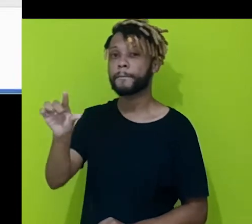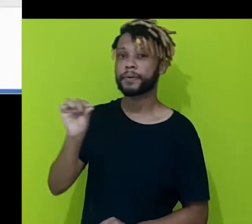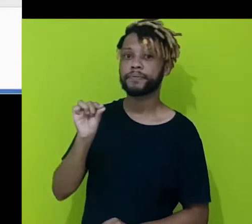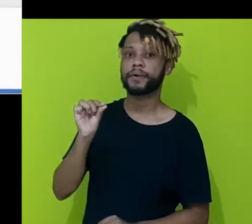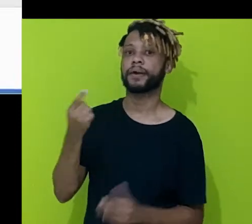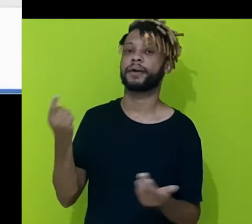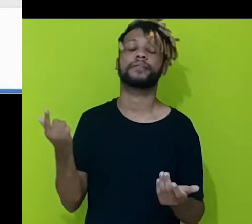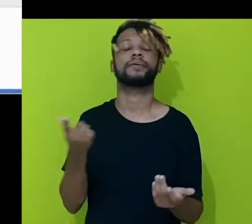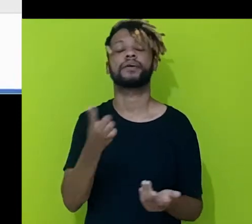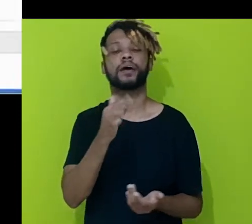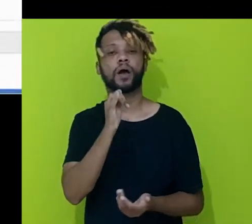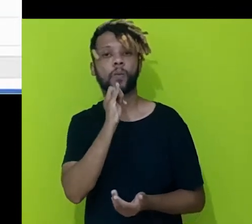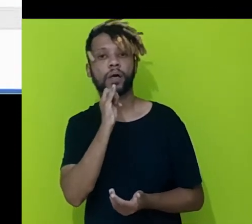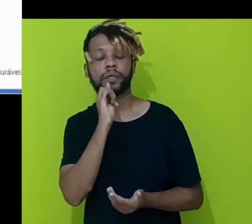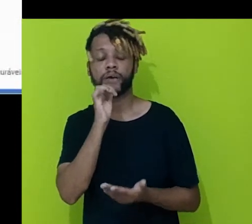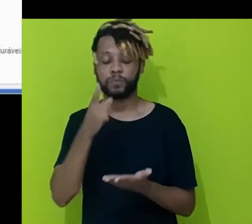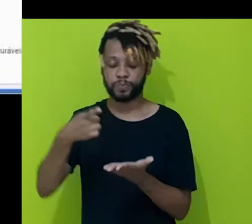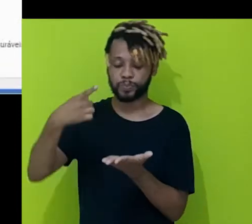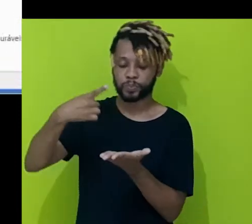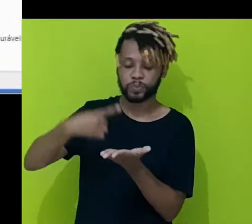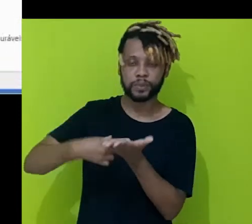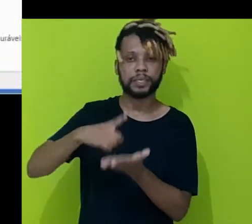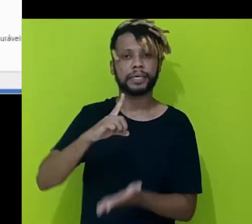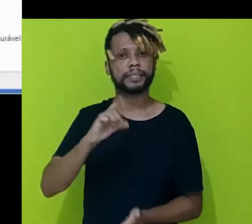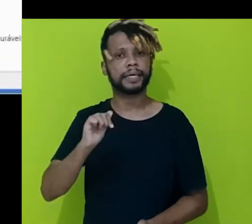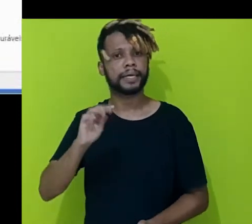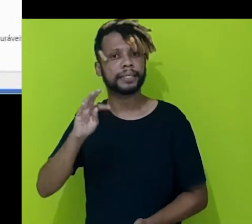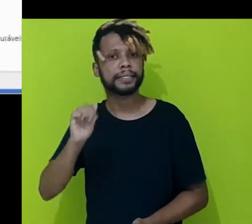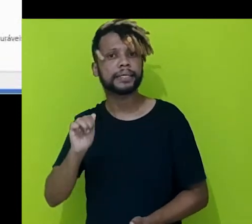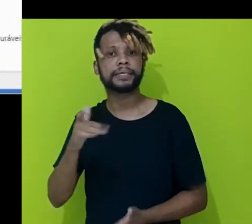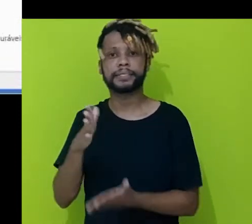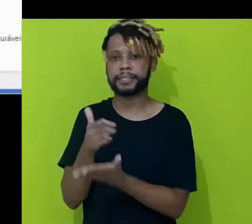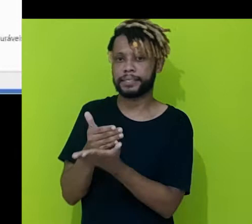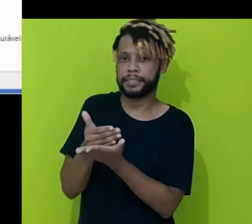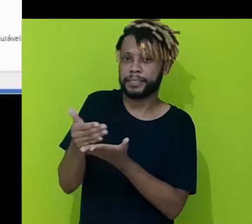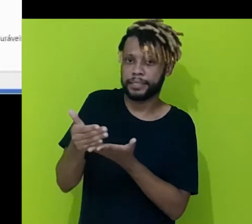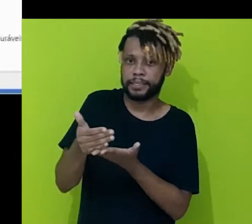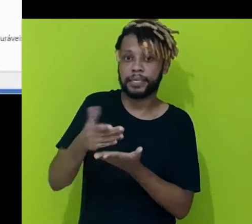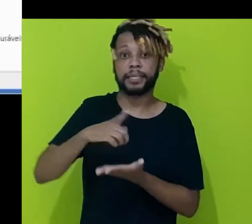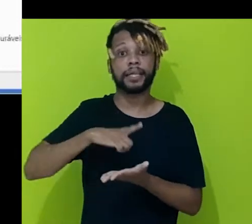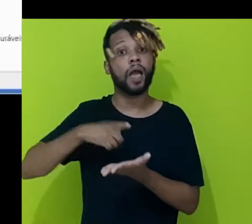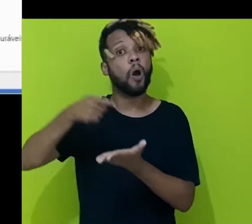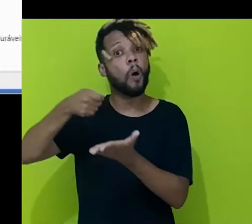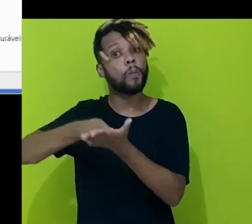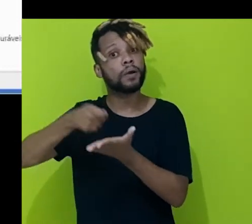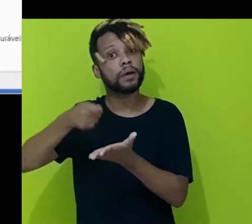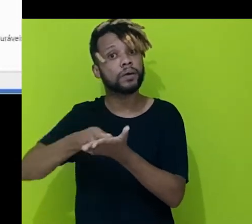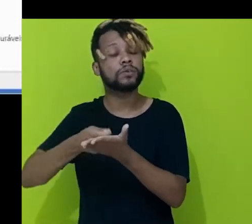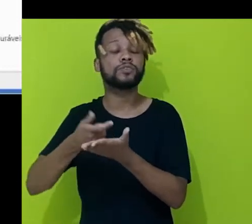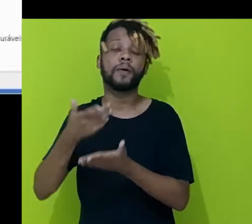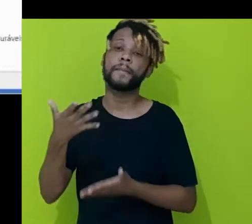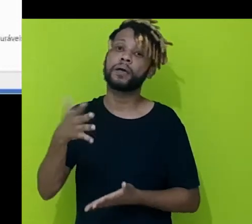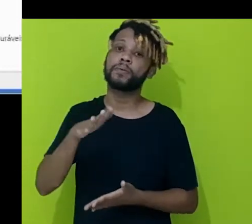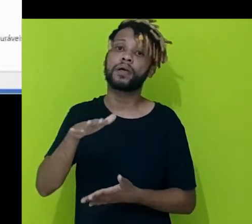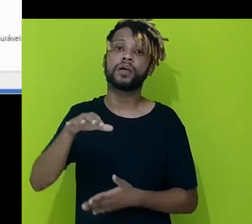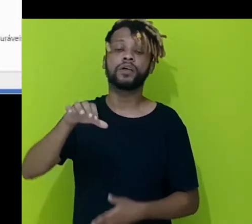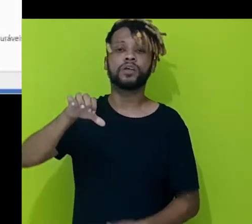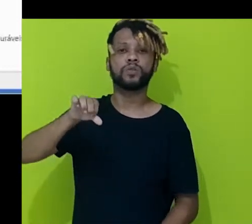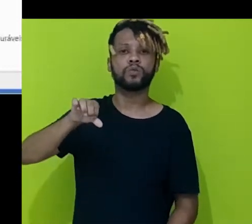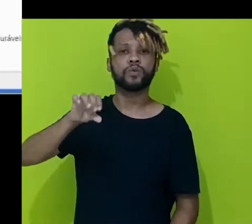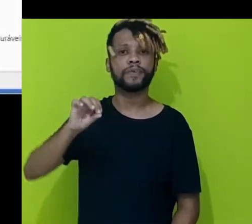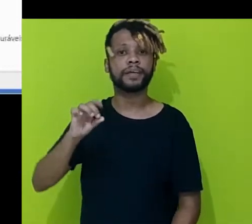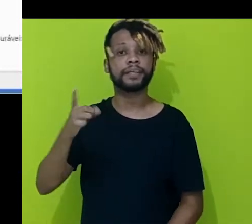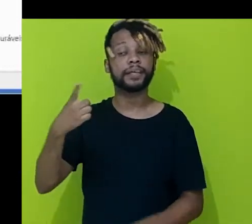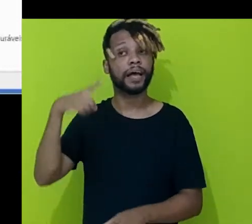aqui a data de início. Aqui há uma exigência de pelo menos 90 dias antes do início